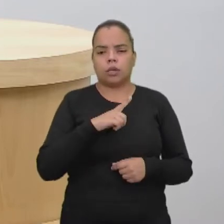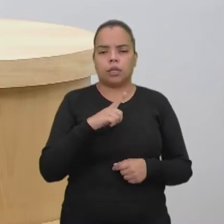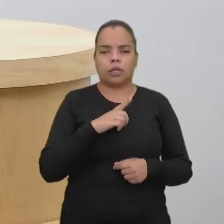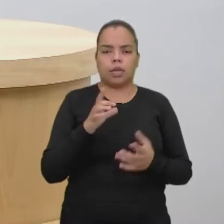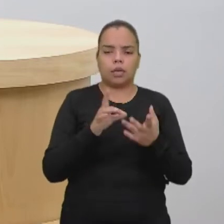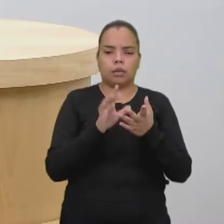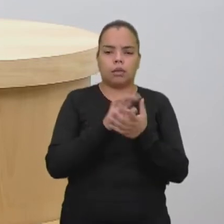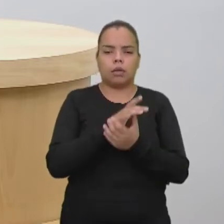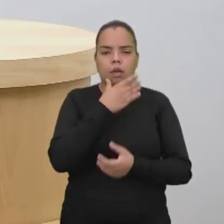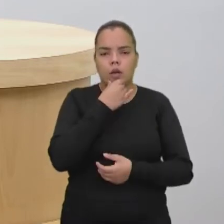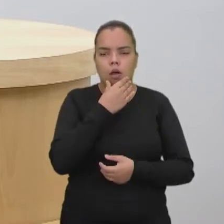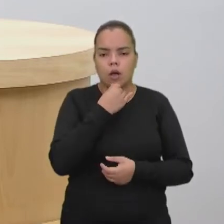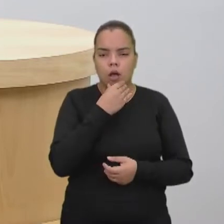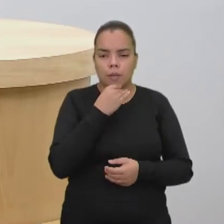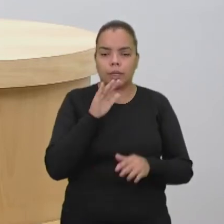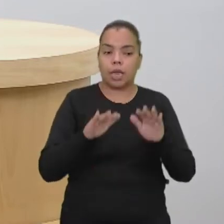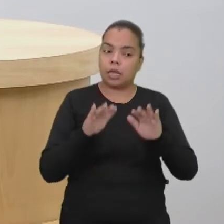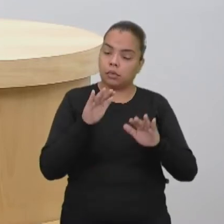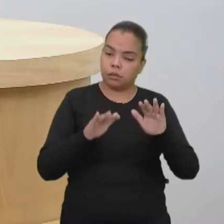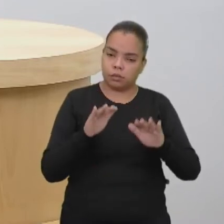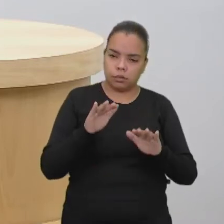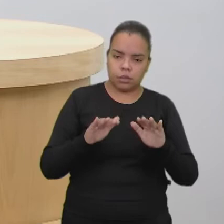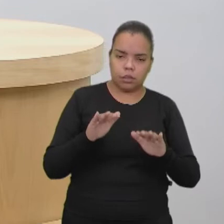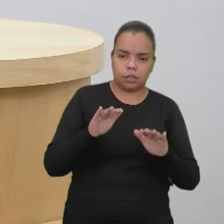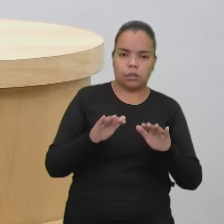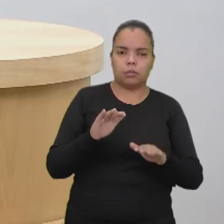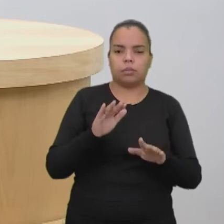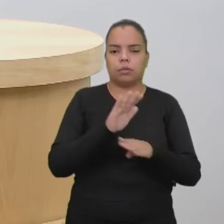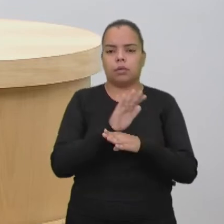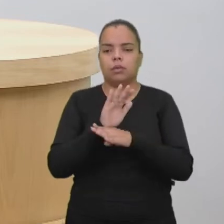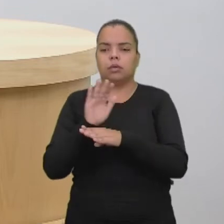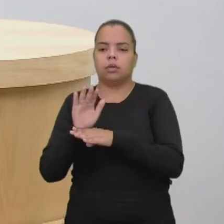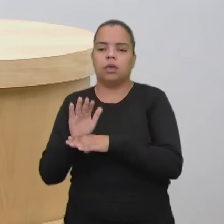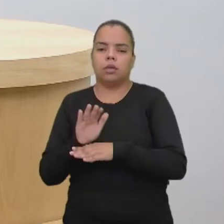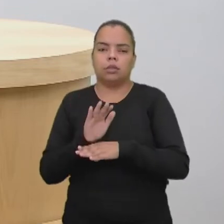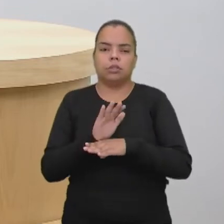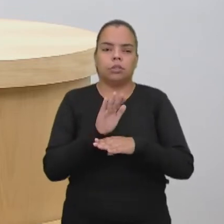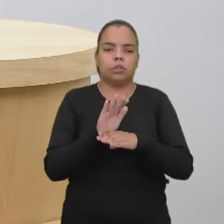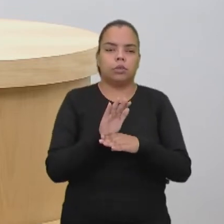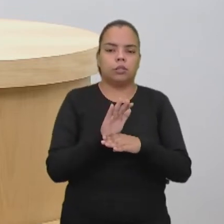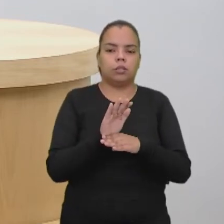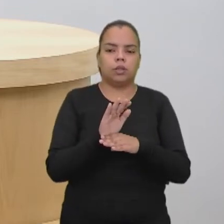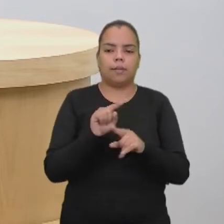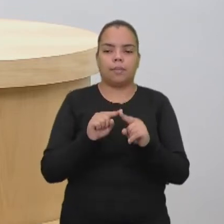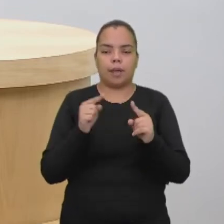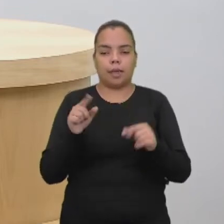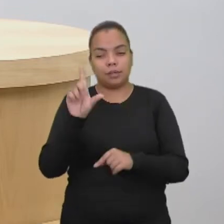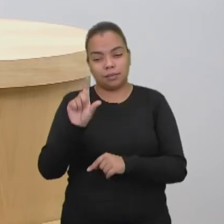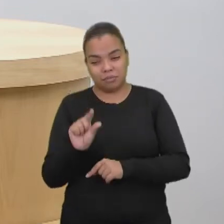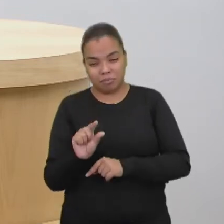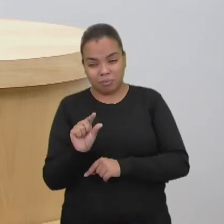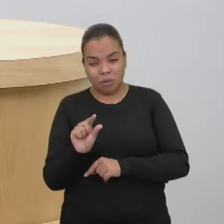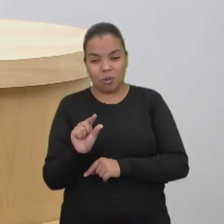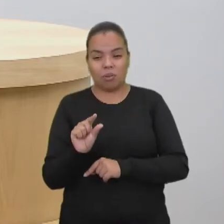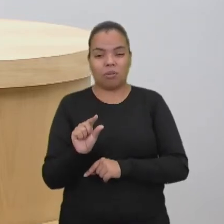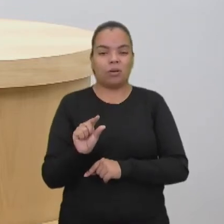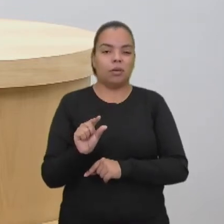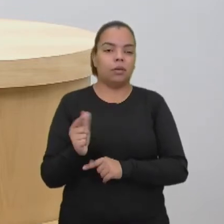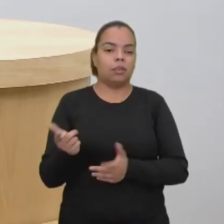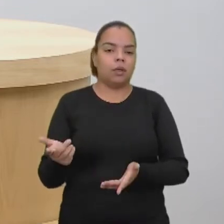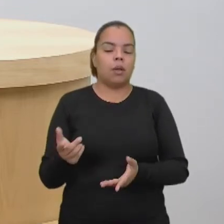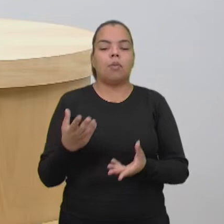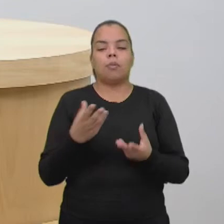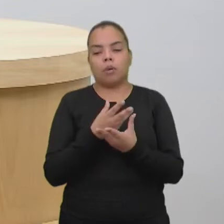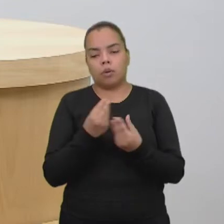esposos, eles acabam ajudando as mulheres no dia a dia, mas ainda é uma minoria, né? Então, muitas mulheres hoje estão